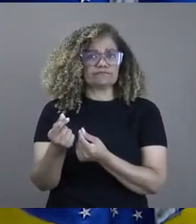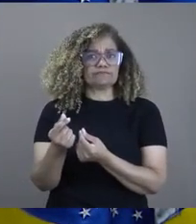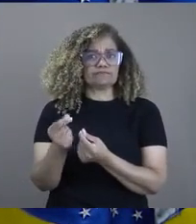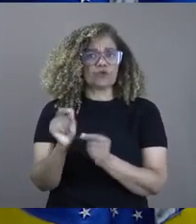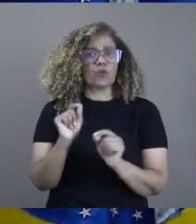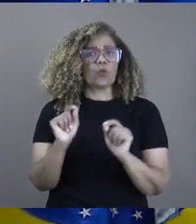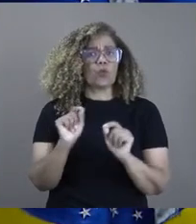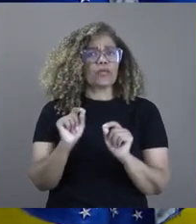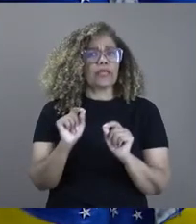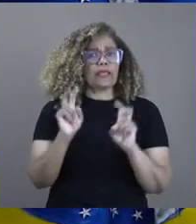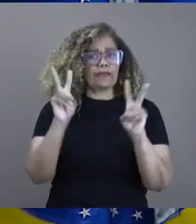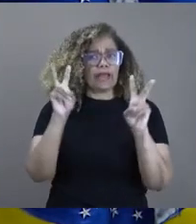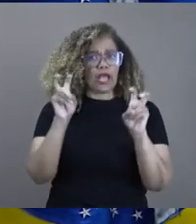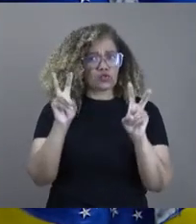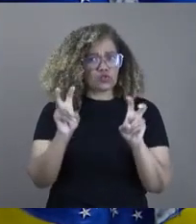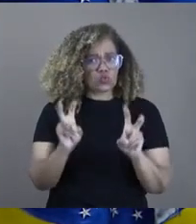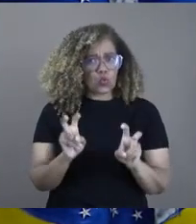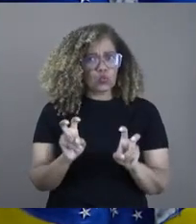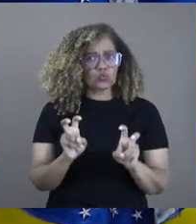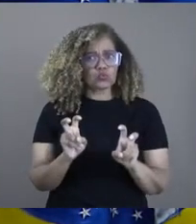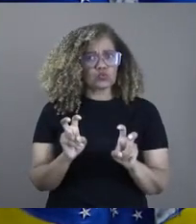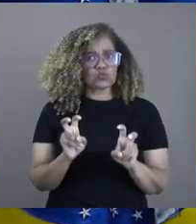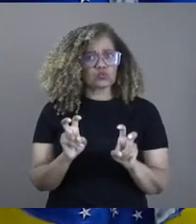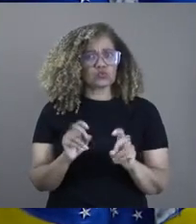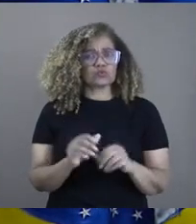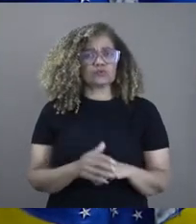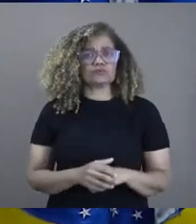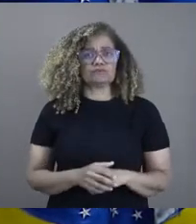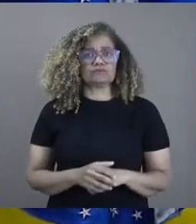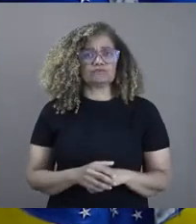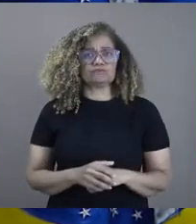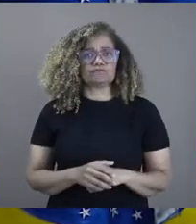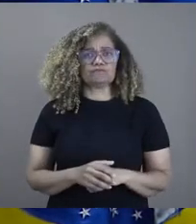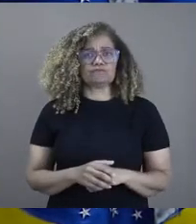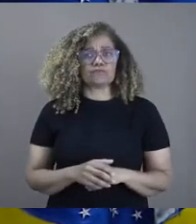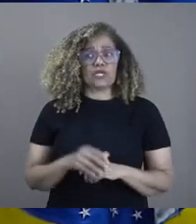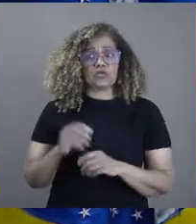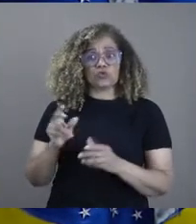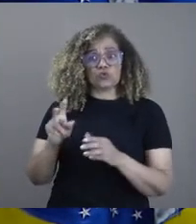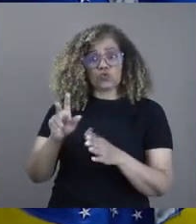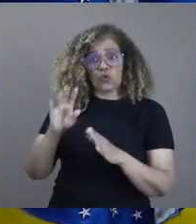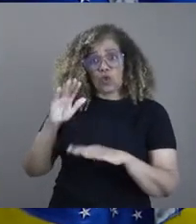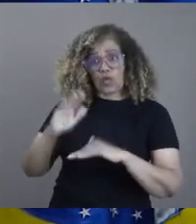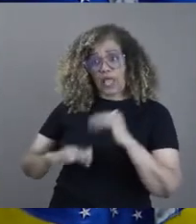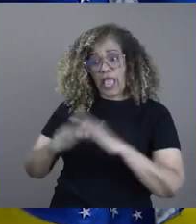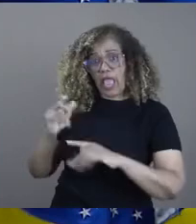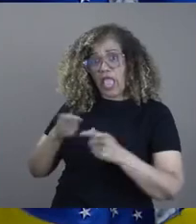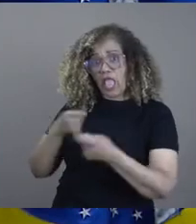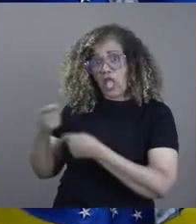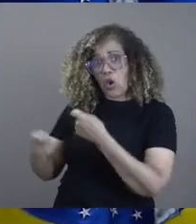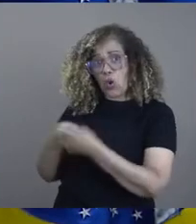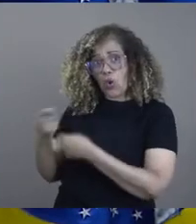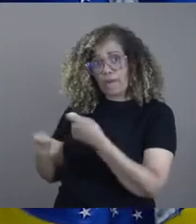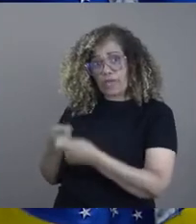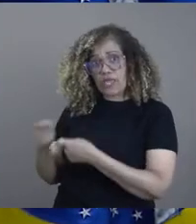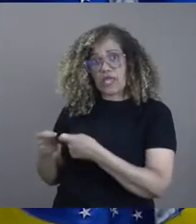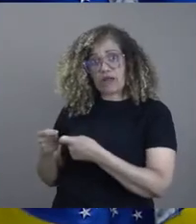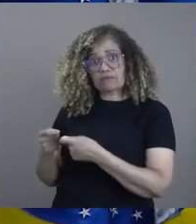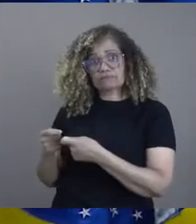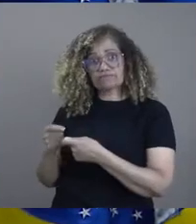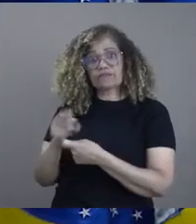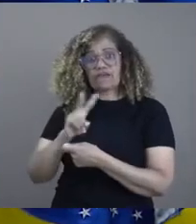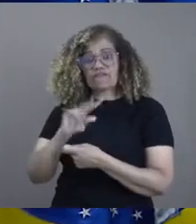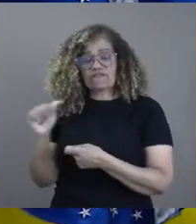senhores de assuntos macroeconômicos e e vai reunir